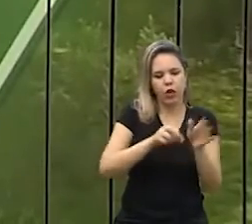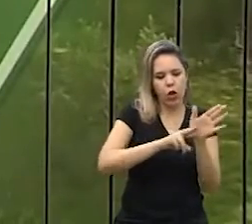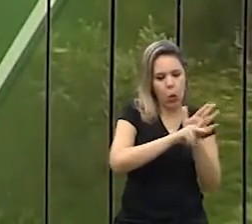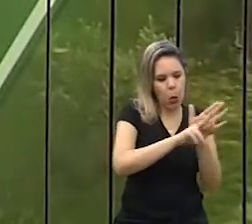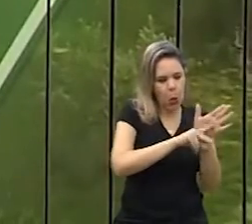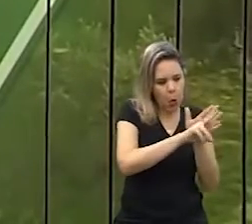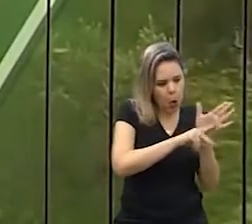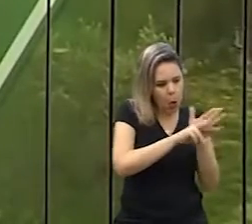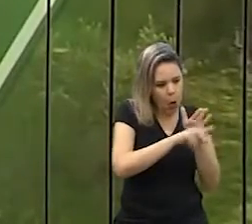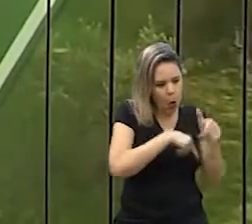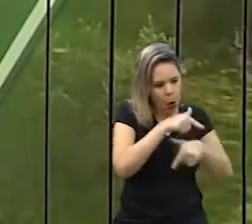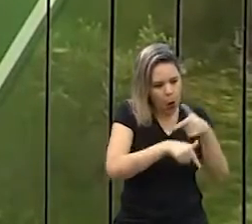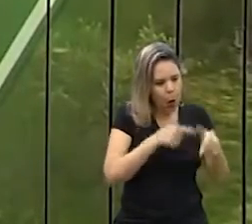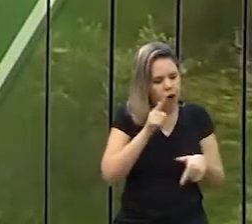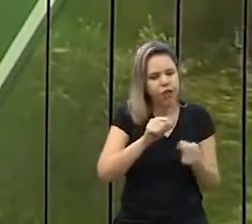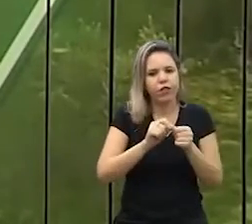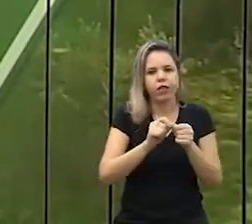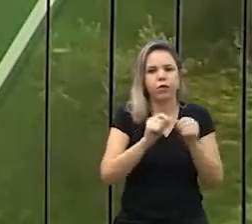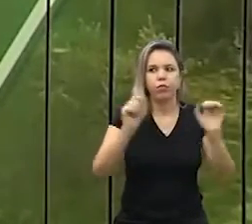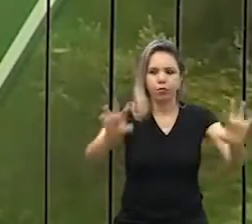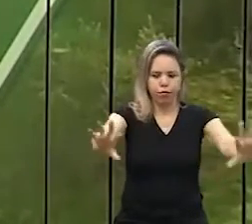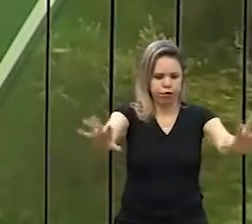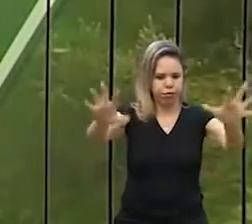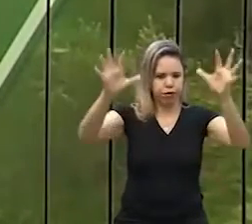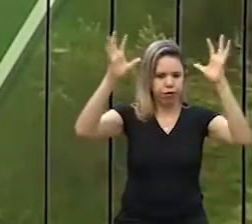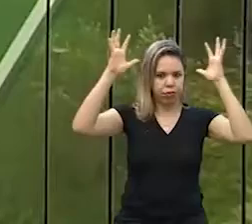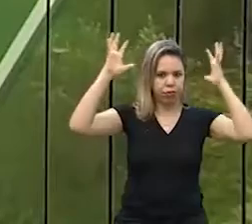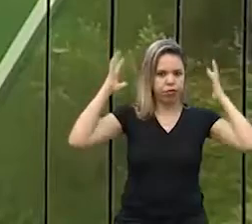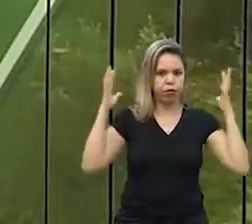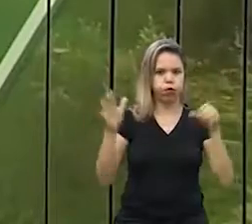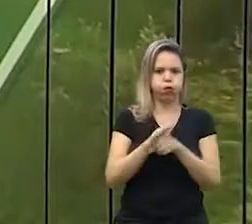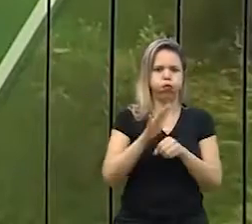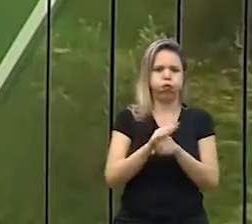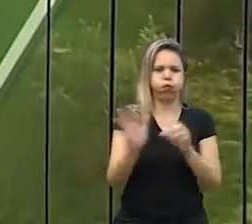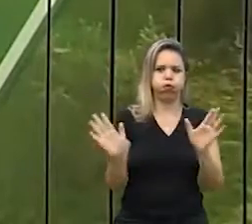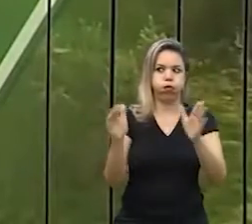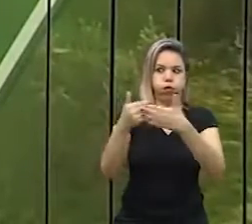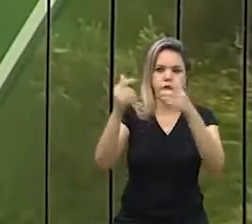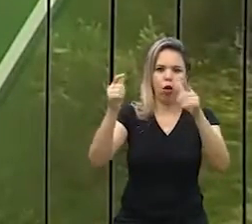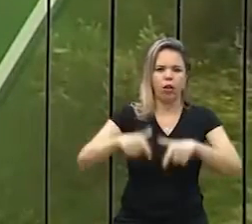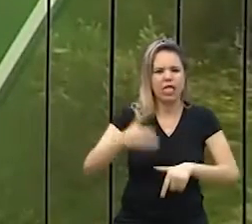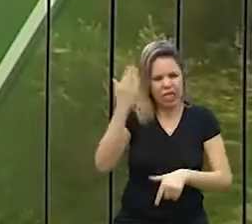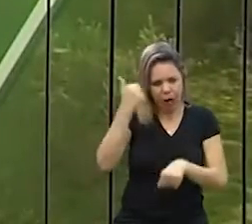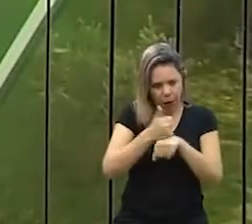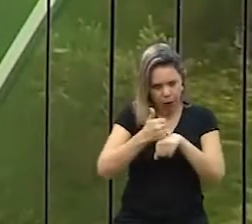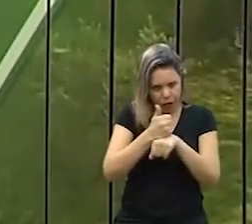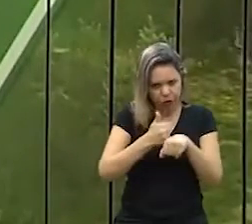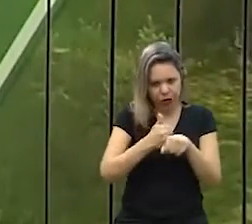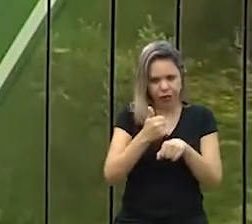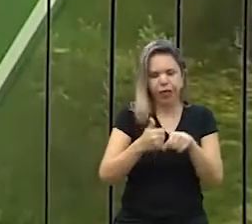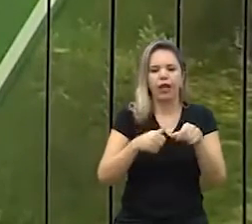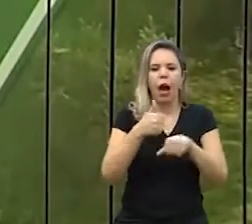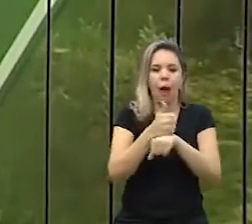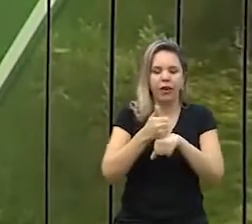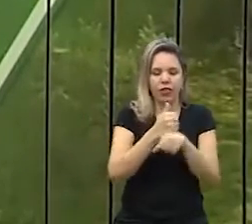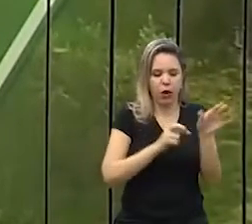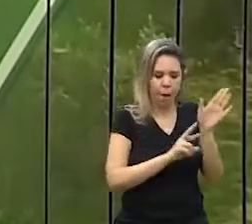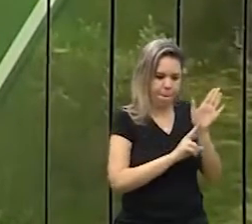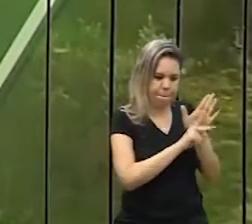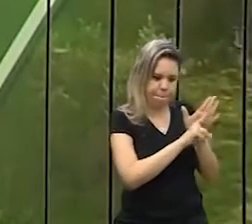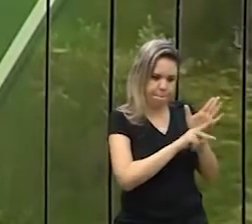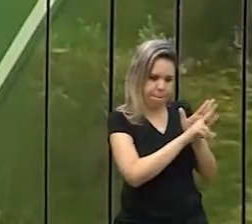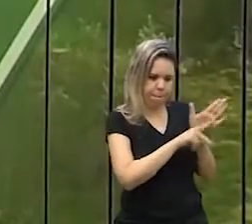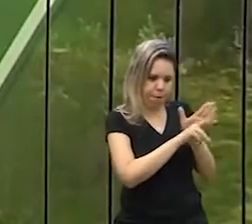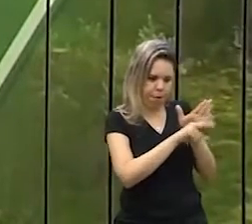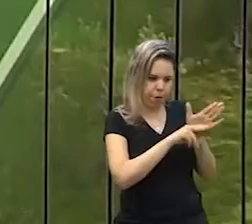conseguir fazer um trabalho no meio da mata fechada? Aliás, você tem ideia do que faz um biólogo? Saberia descrever? Agora, e